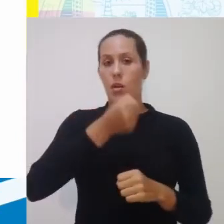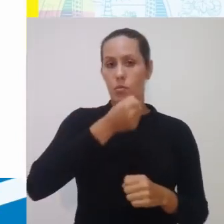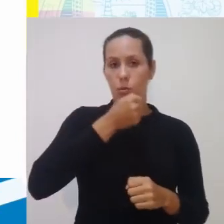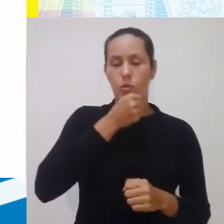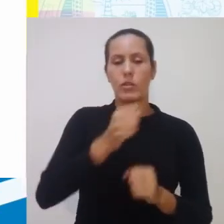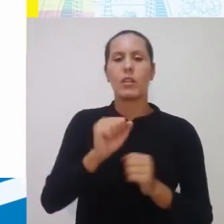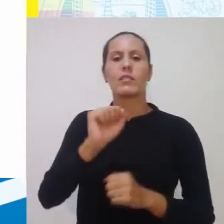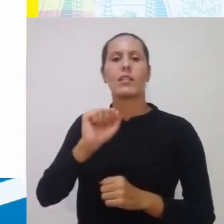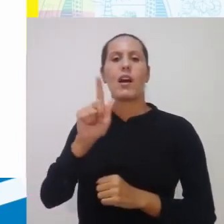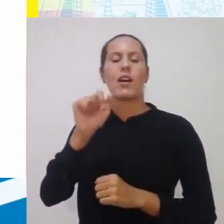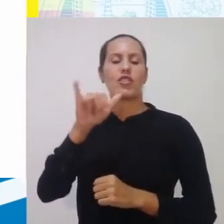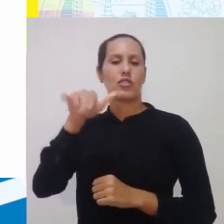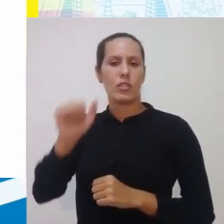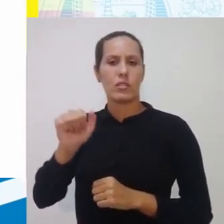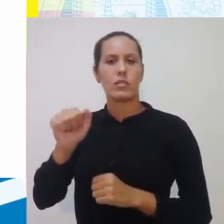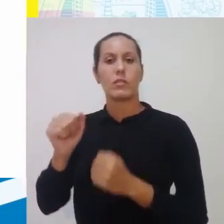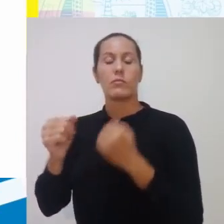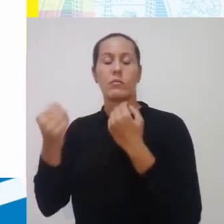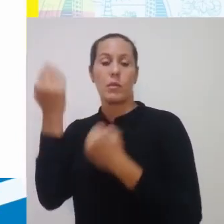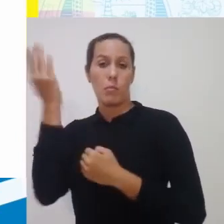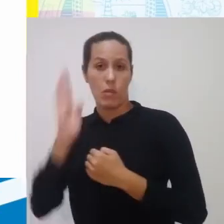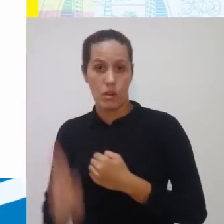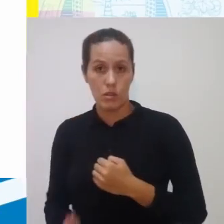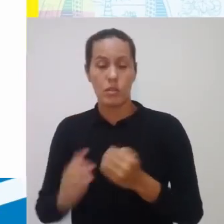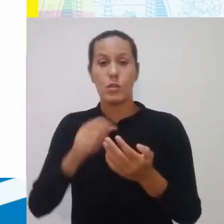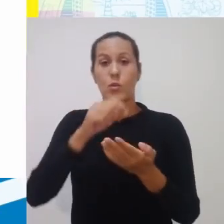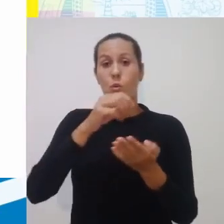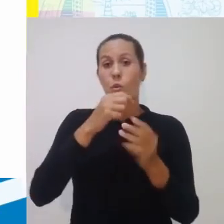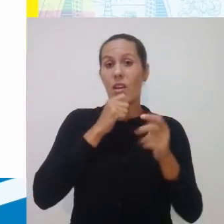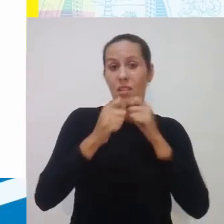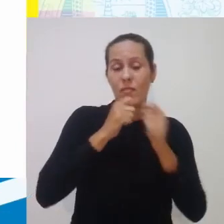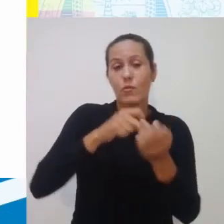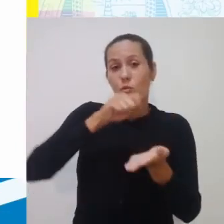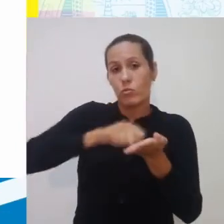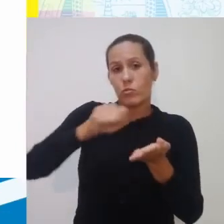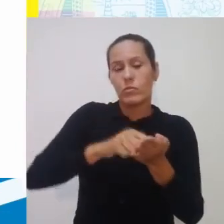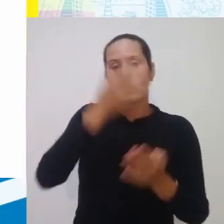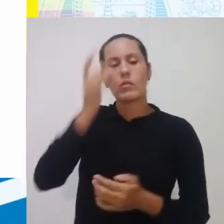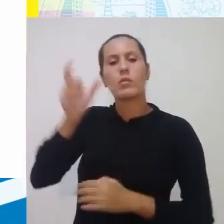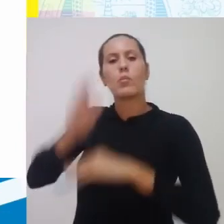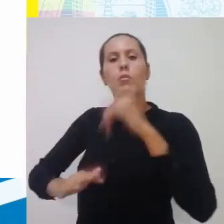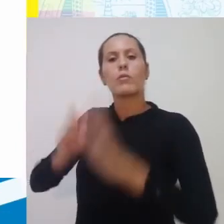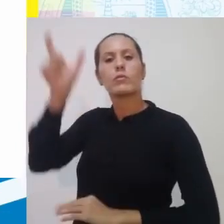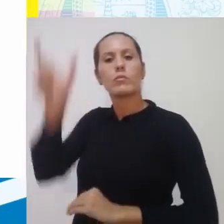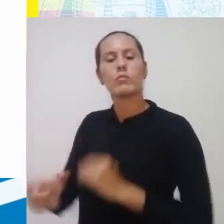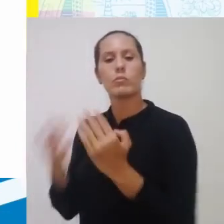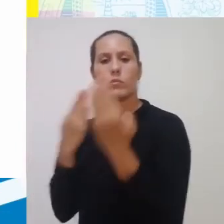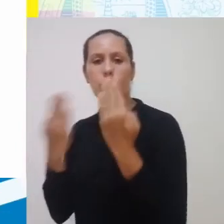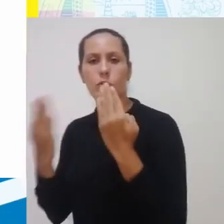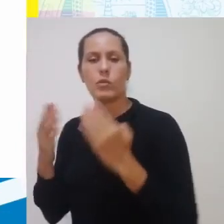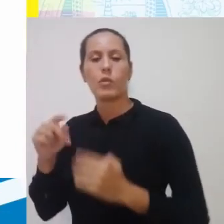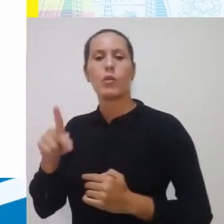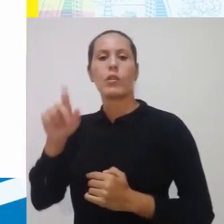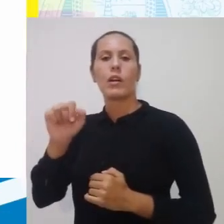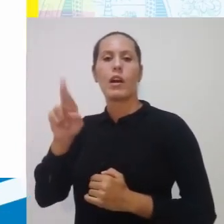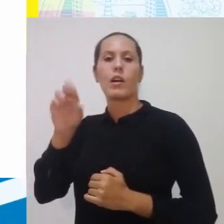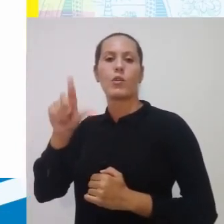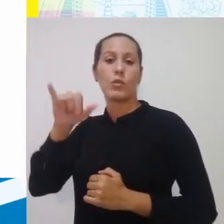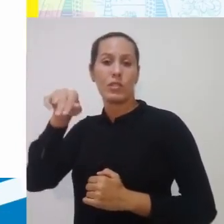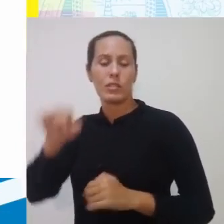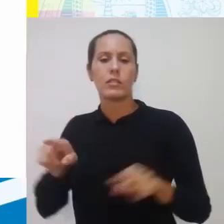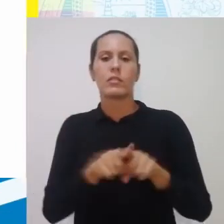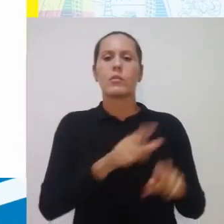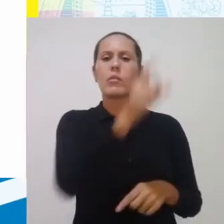a reportagem da Agência Brasil entrevistou, por escrito, a psicóloga Caroline Paiva e o